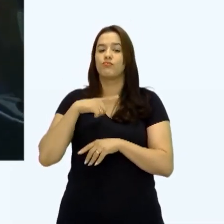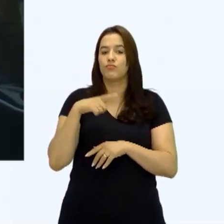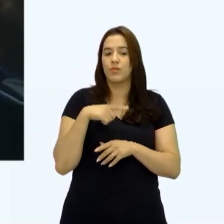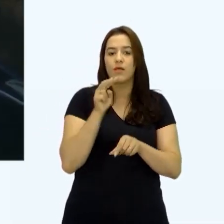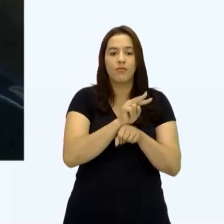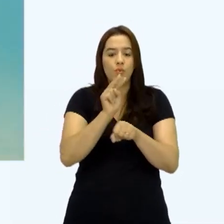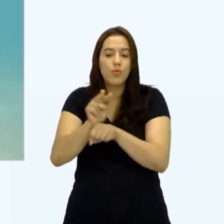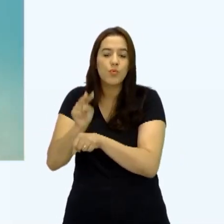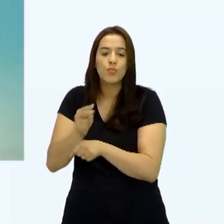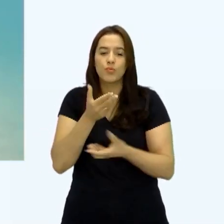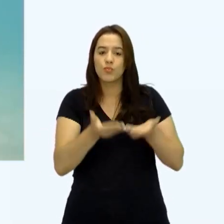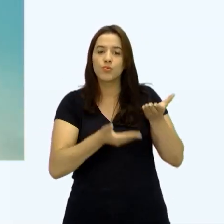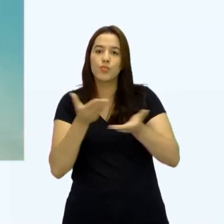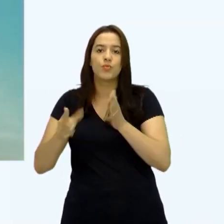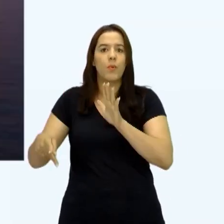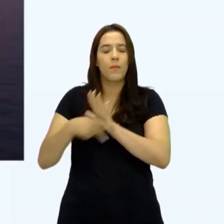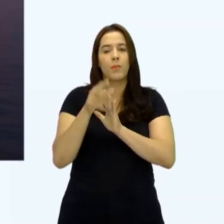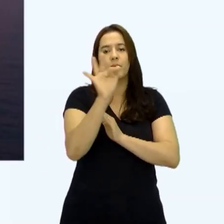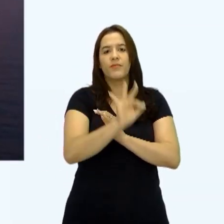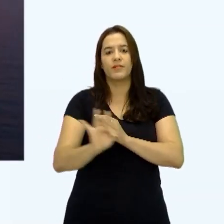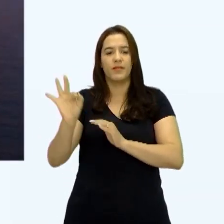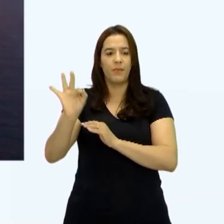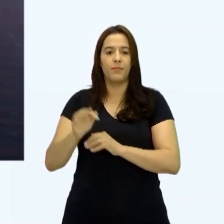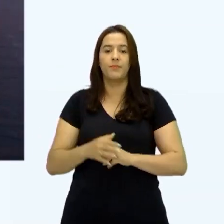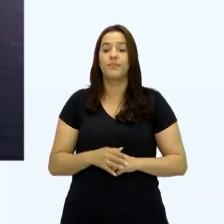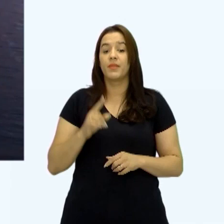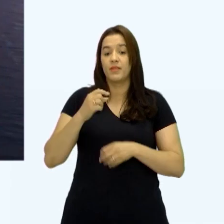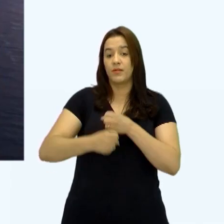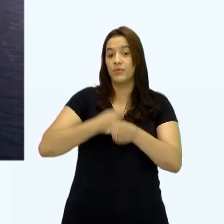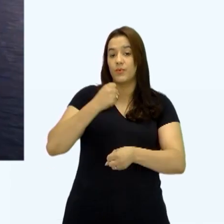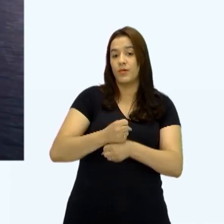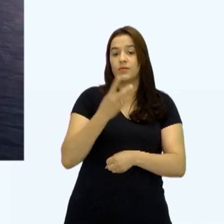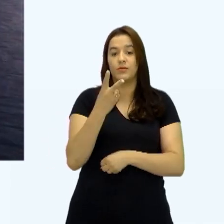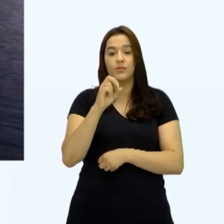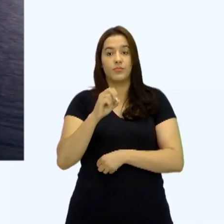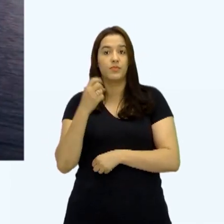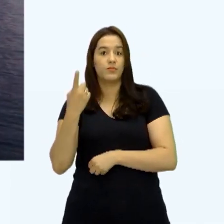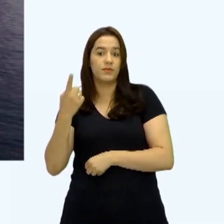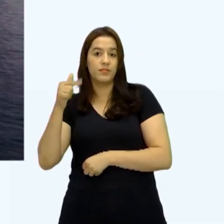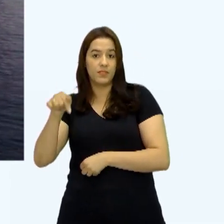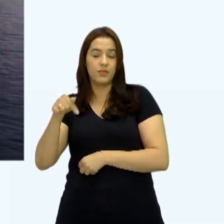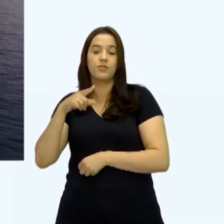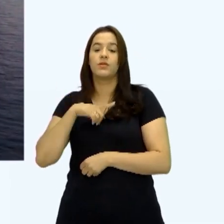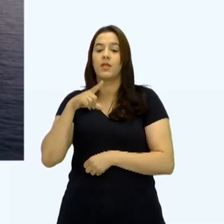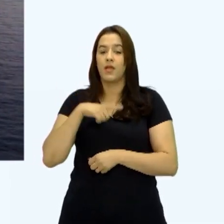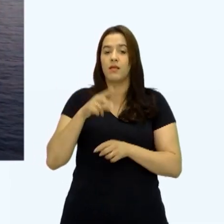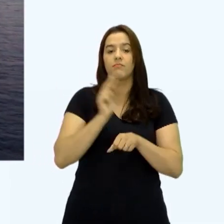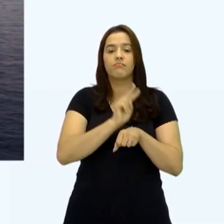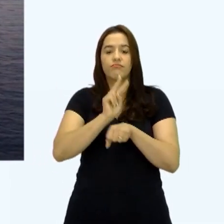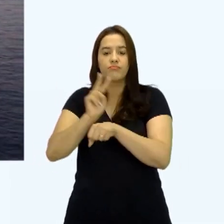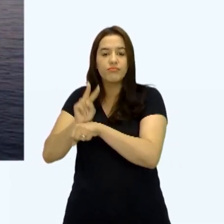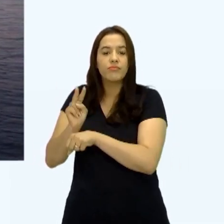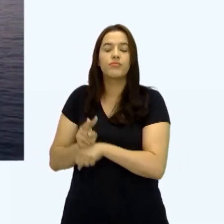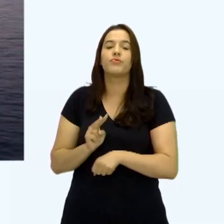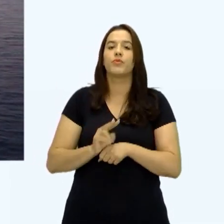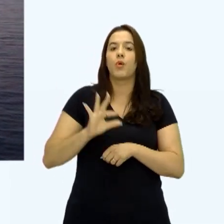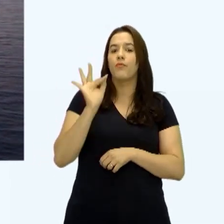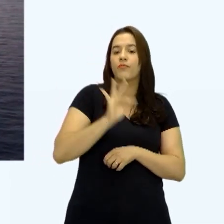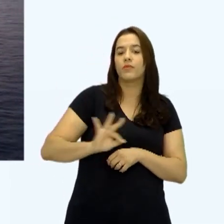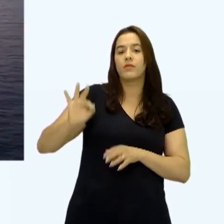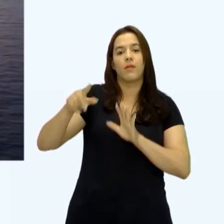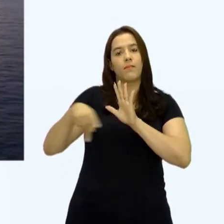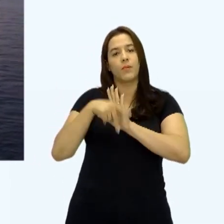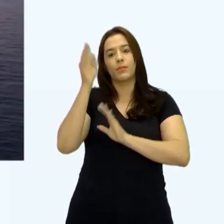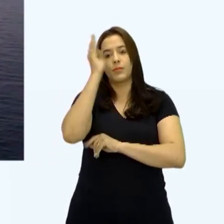conservação federais. Desde 2007, o ICMBio gerencia as unidades de conservação federais